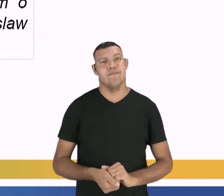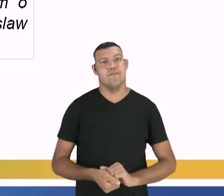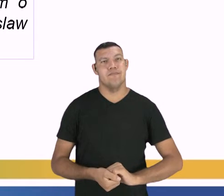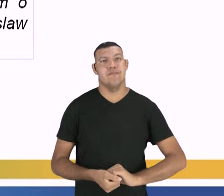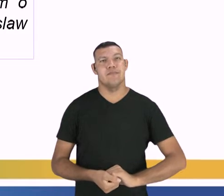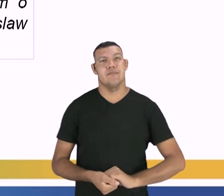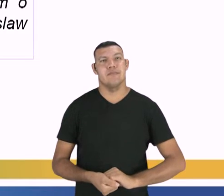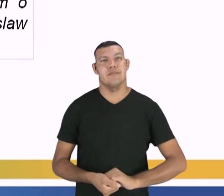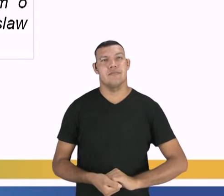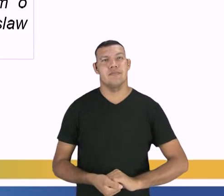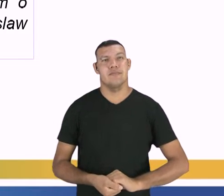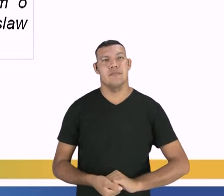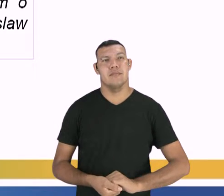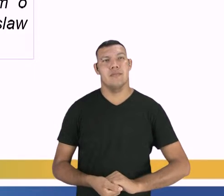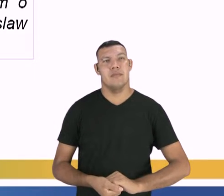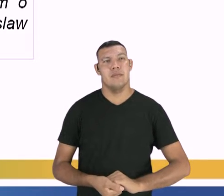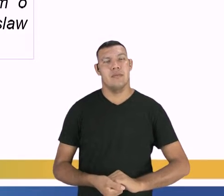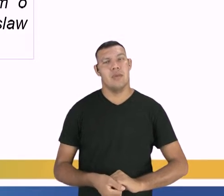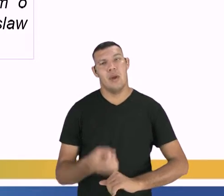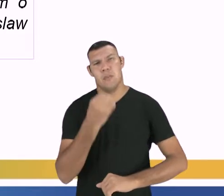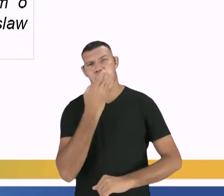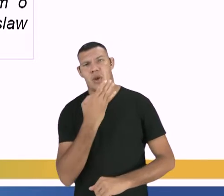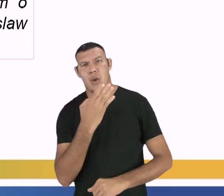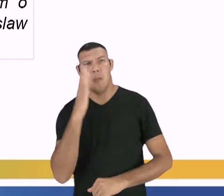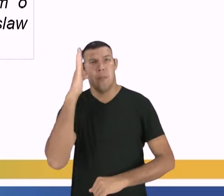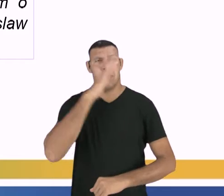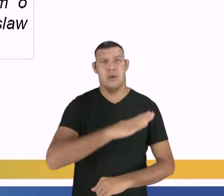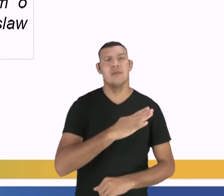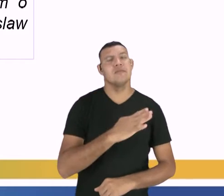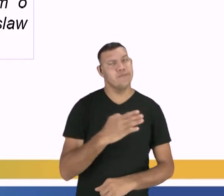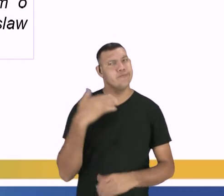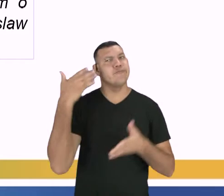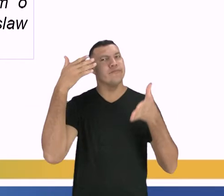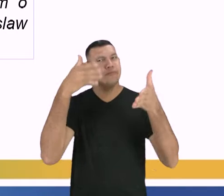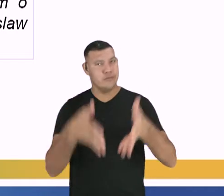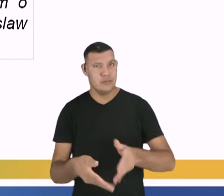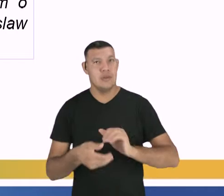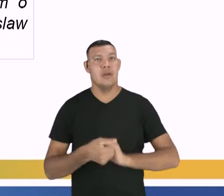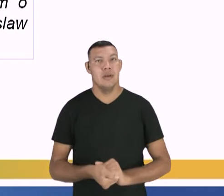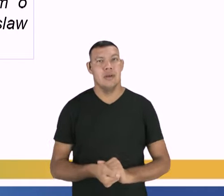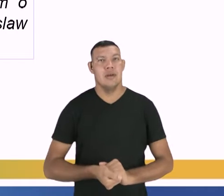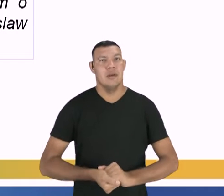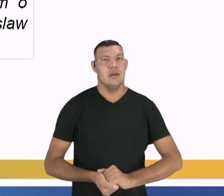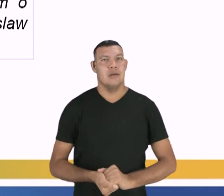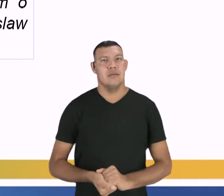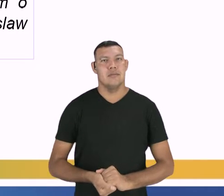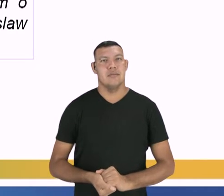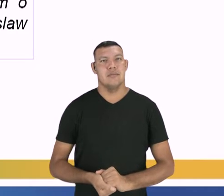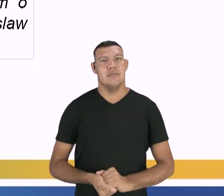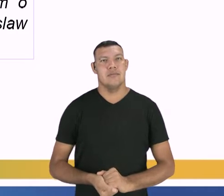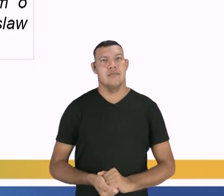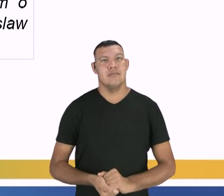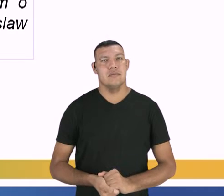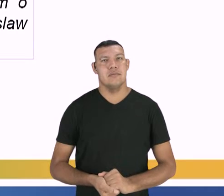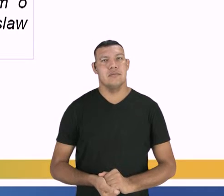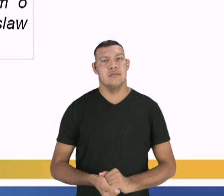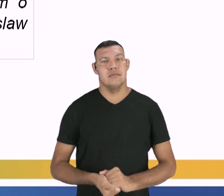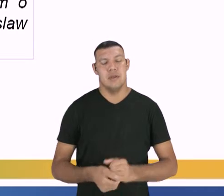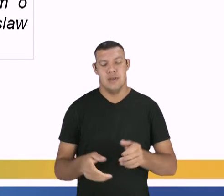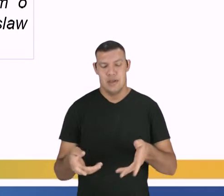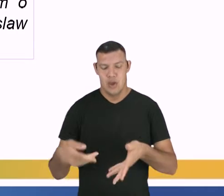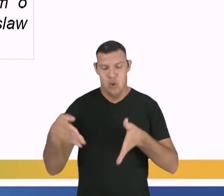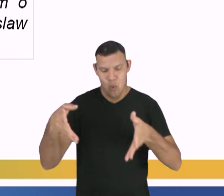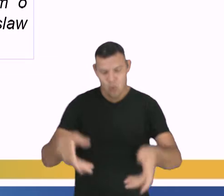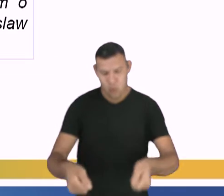fereto. Mas bem ou mal lá chegaram. Lá abri rata a